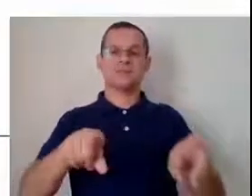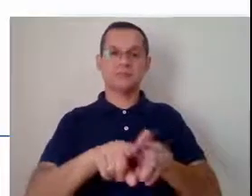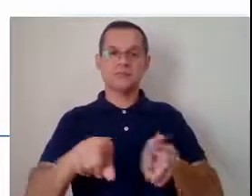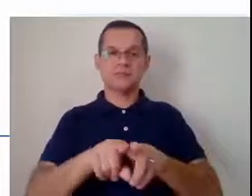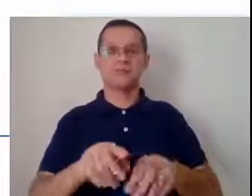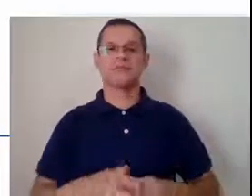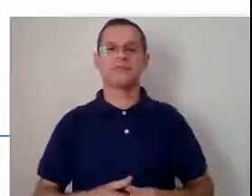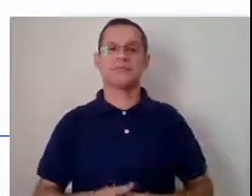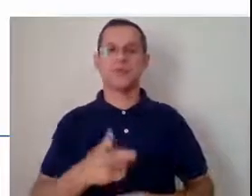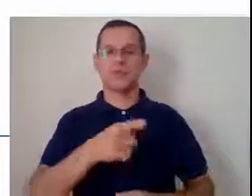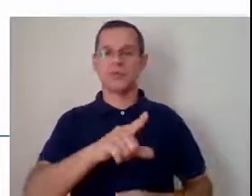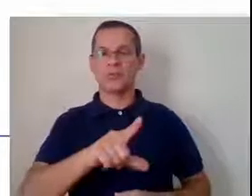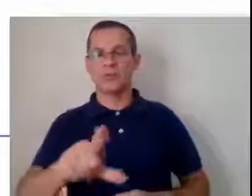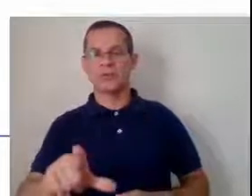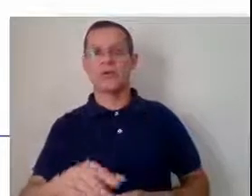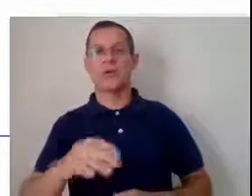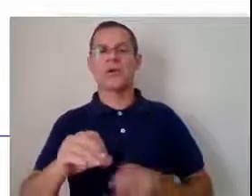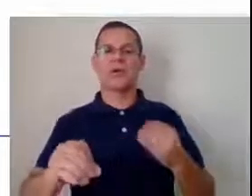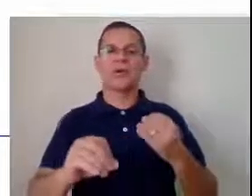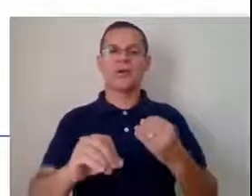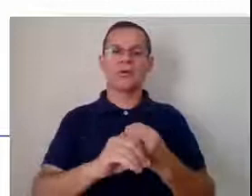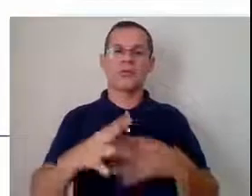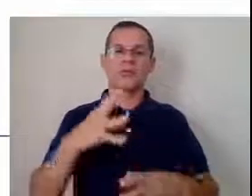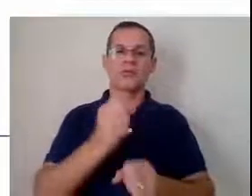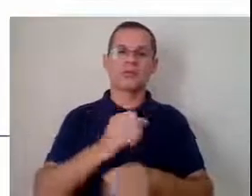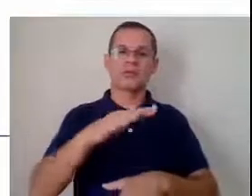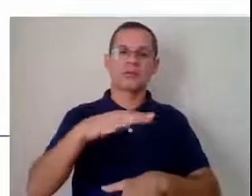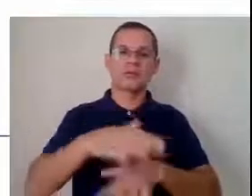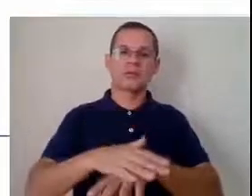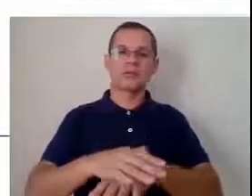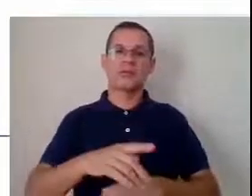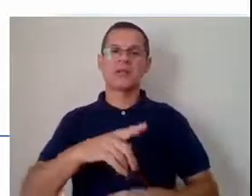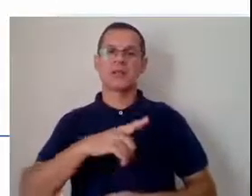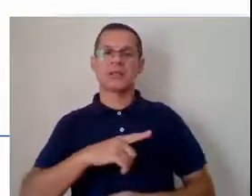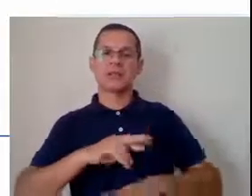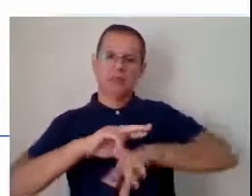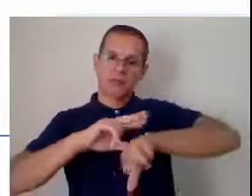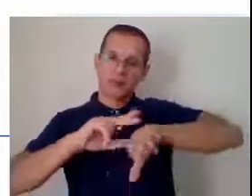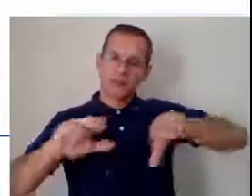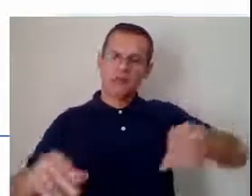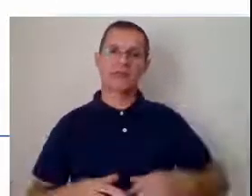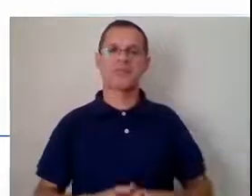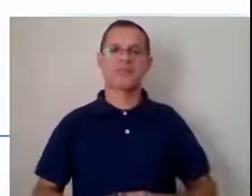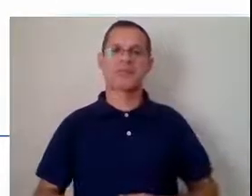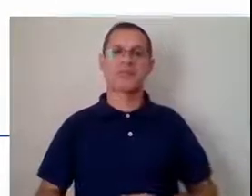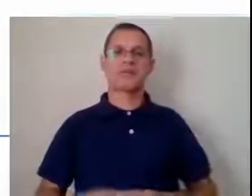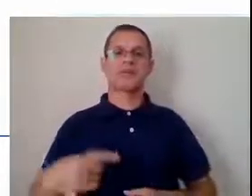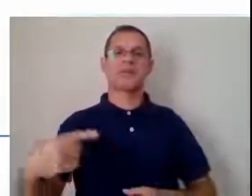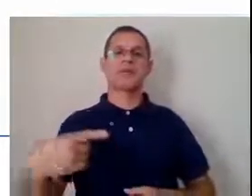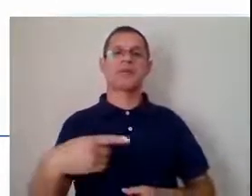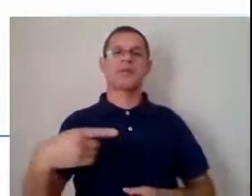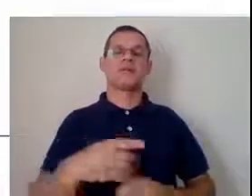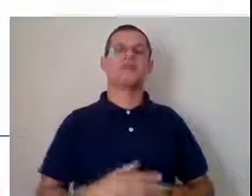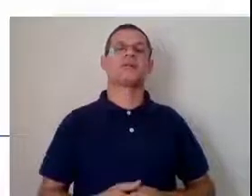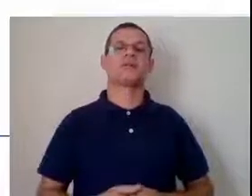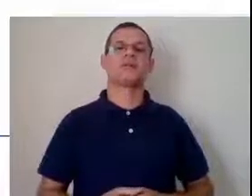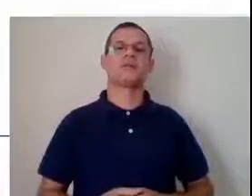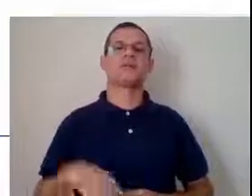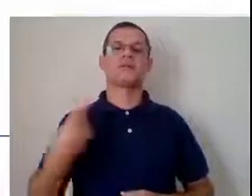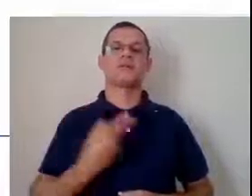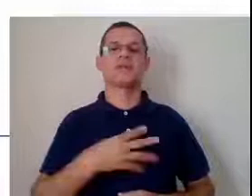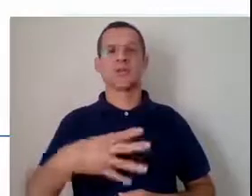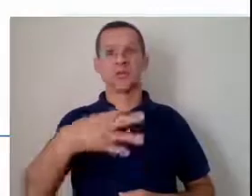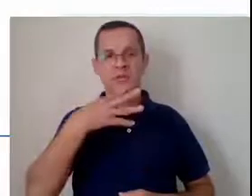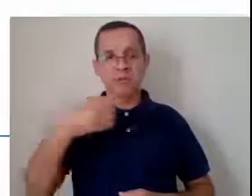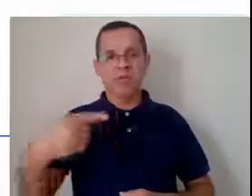também uma outra operação chamada diferença. Diferença é o menos que nós